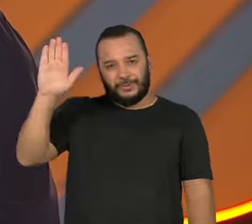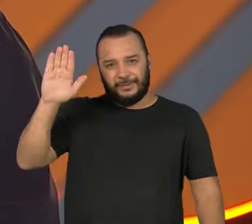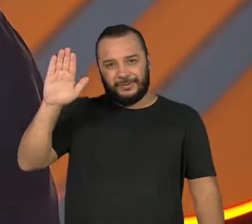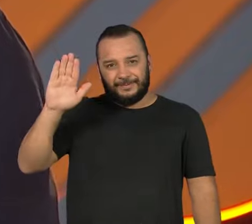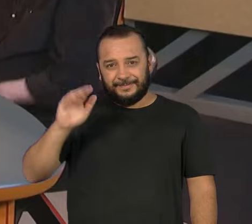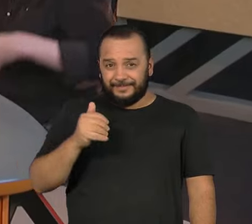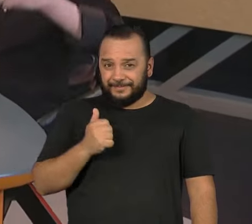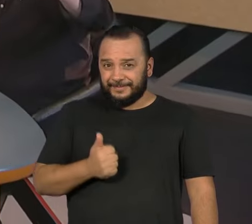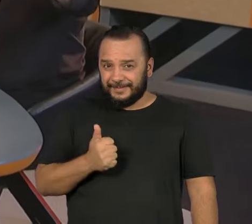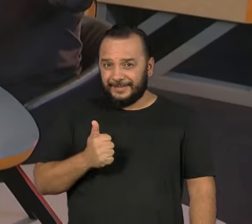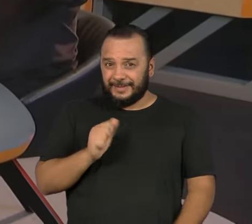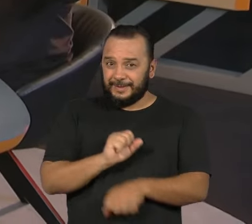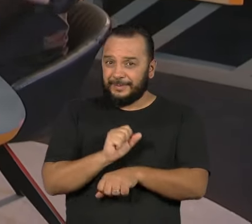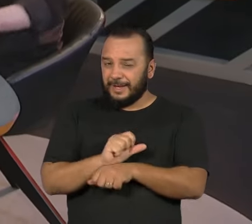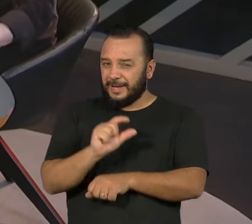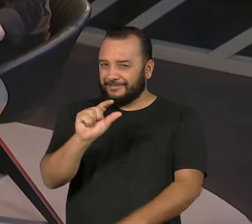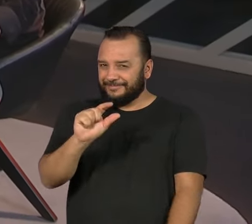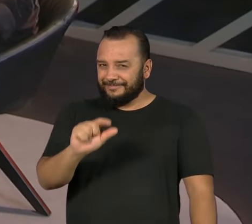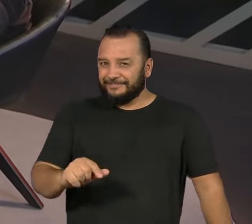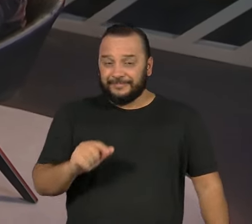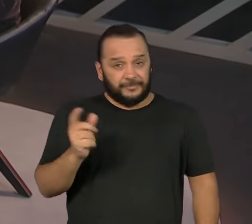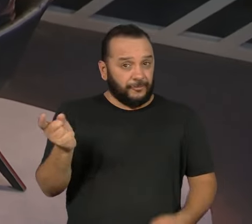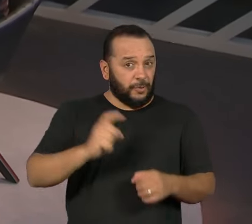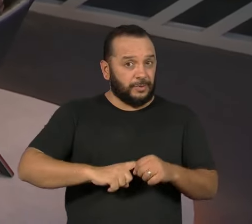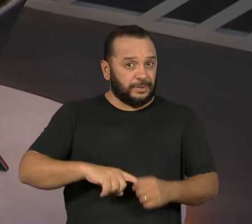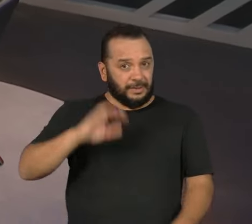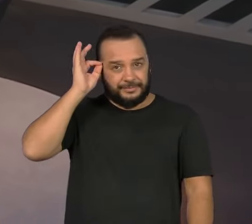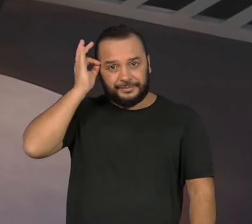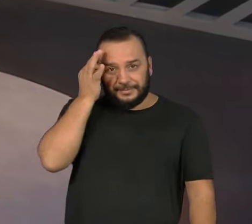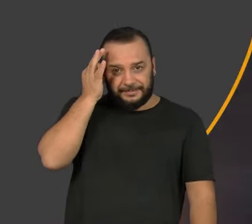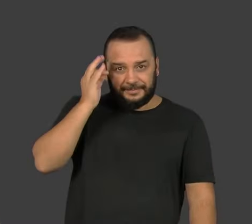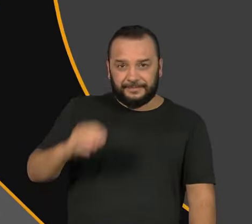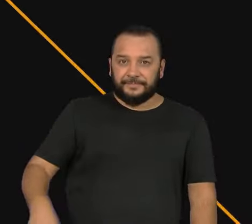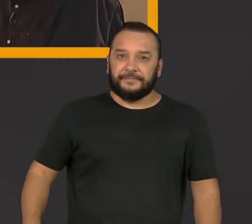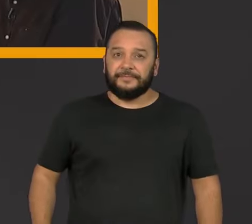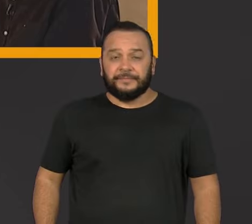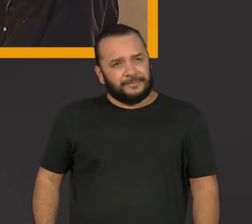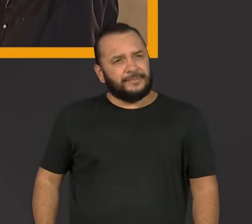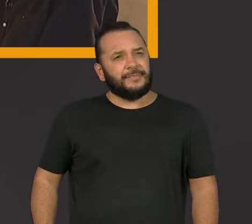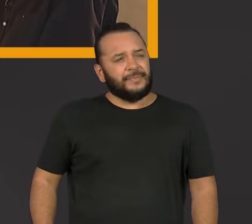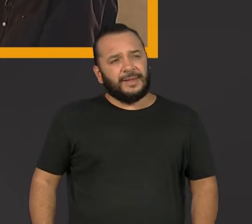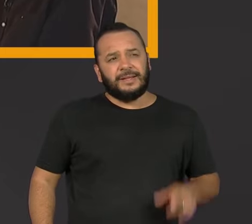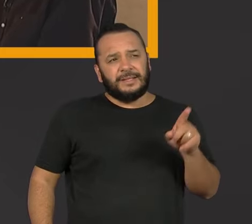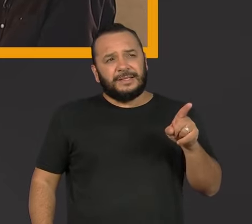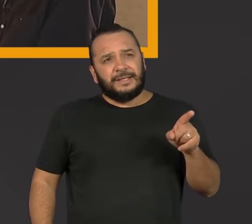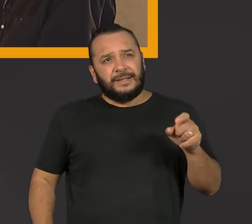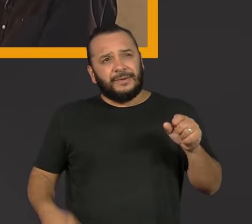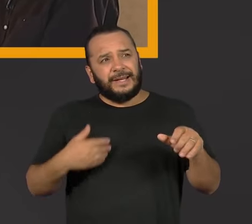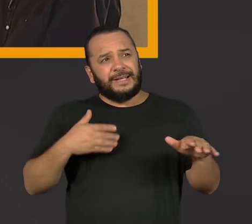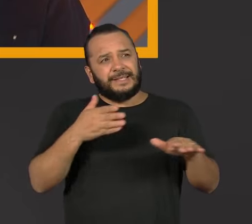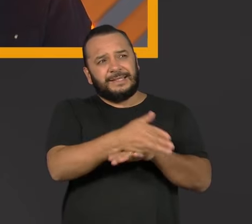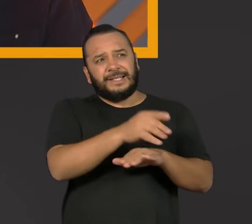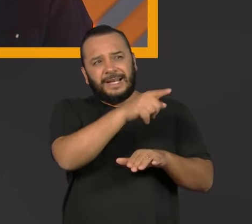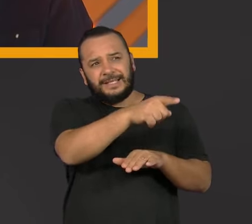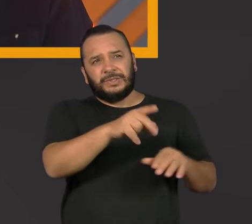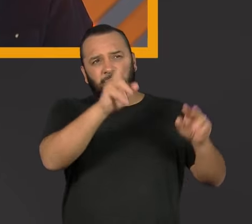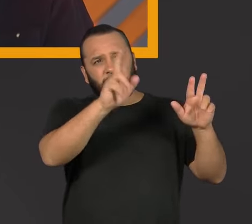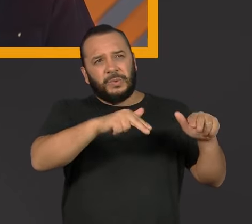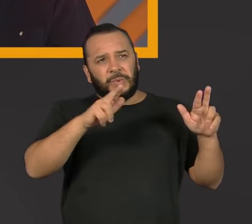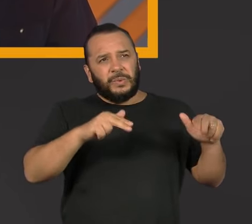Soares. Fique com a gente. Voltamos já, já. Sabe quando que eu vou entrar num programa desse? Nunca.